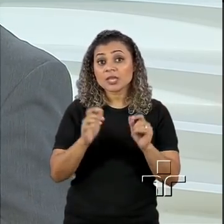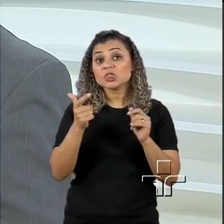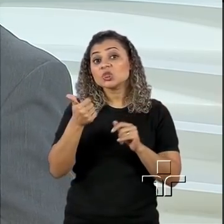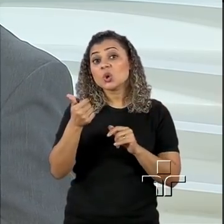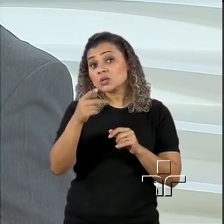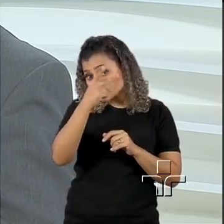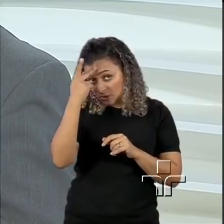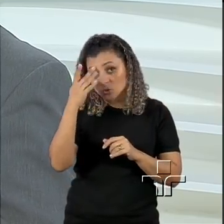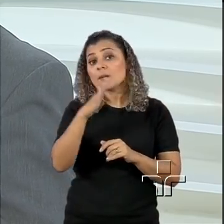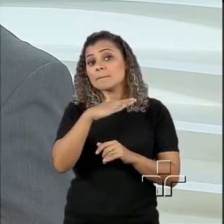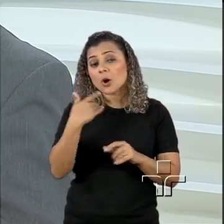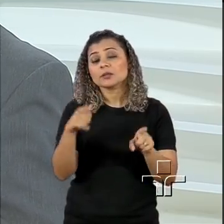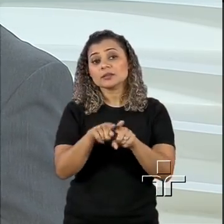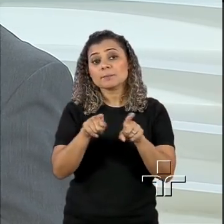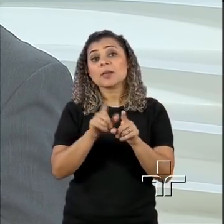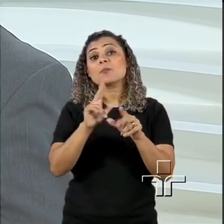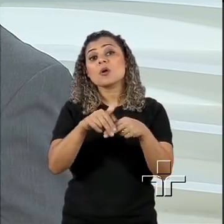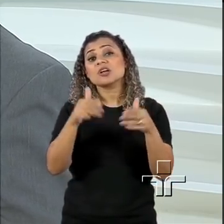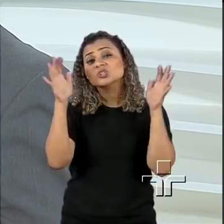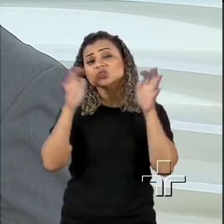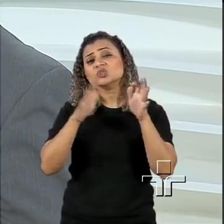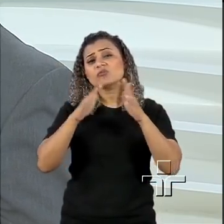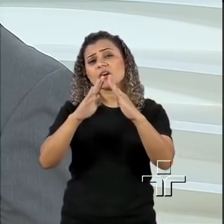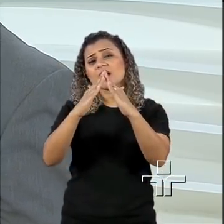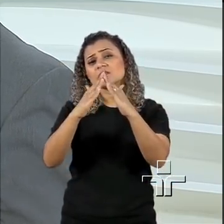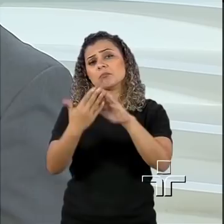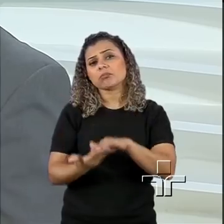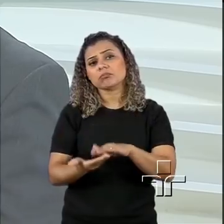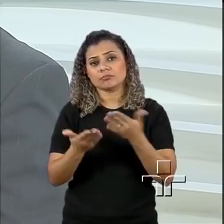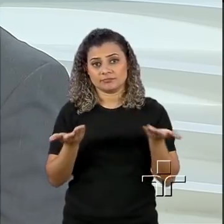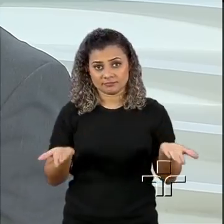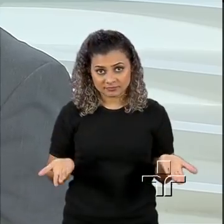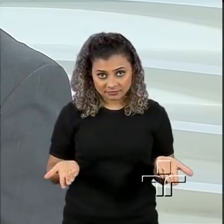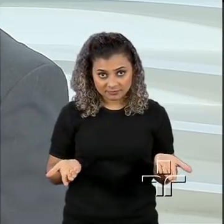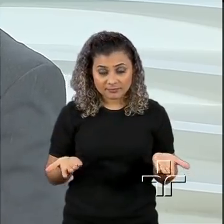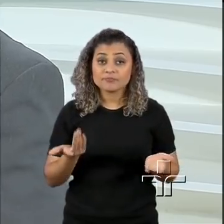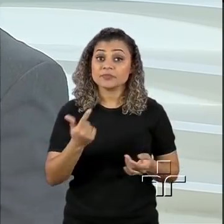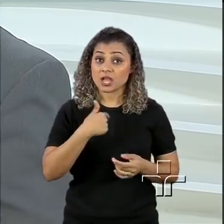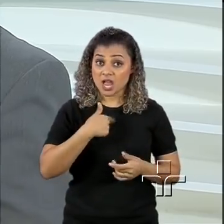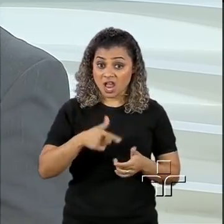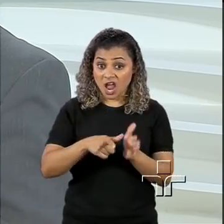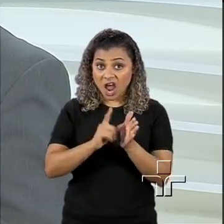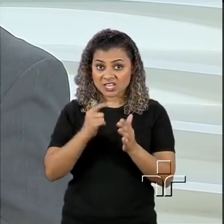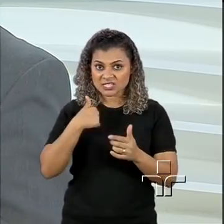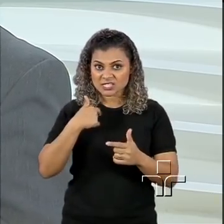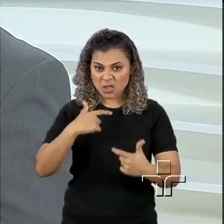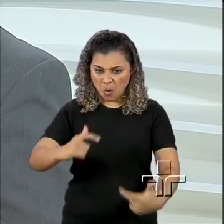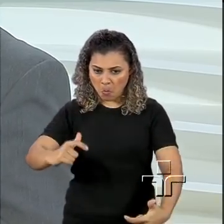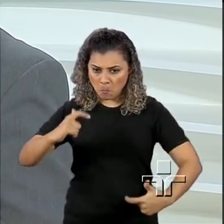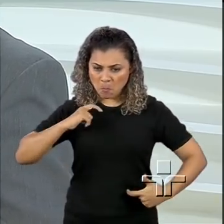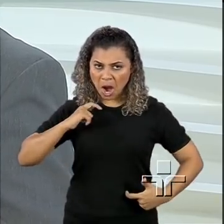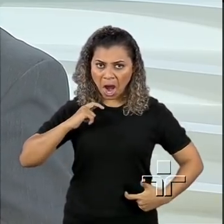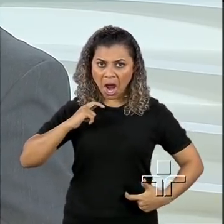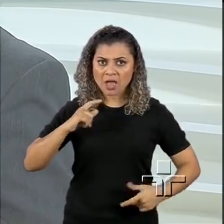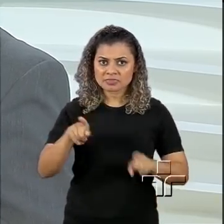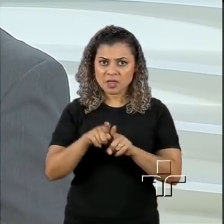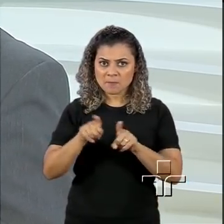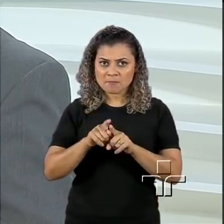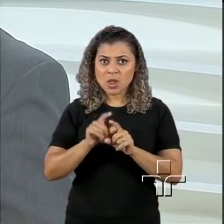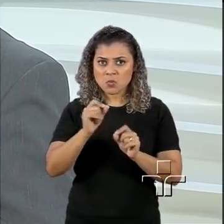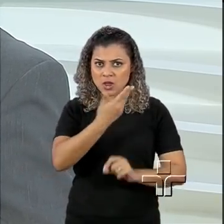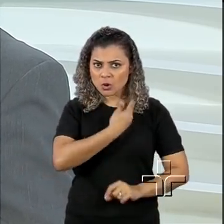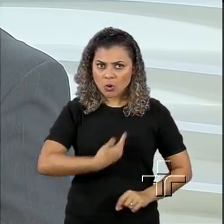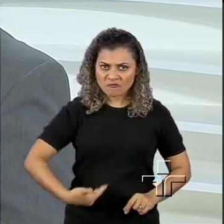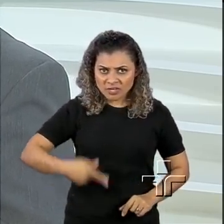chuvosas. Tanto é que, antes de tomar posse, a minha preocupação número 1 com São Bernardo do Campo era exatamente as áreas de